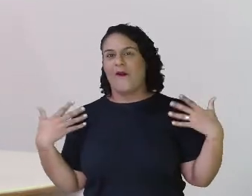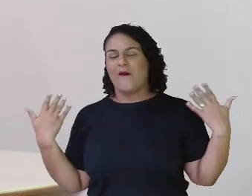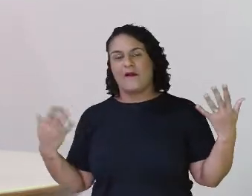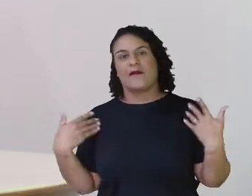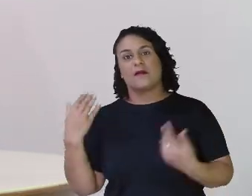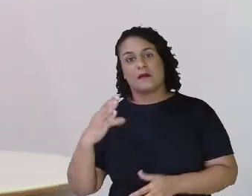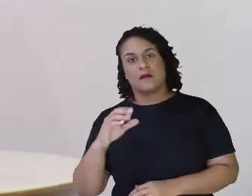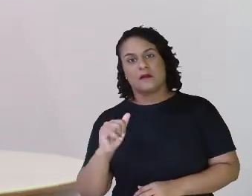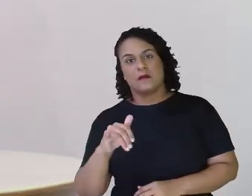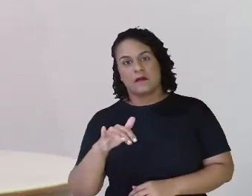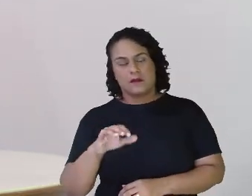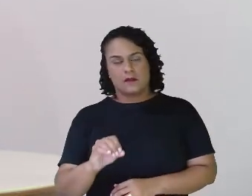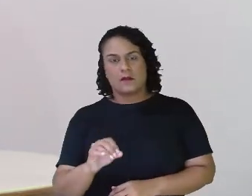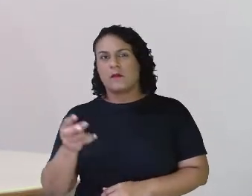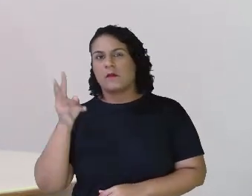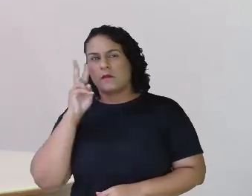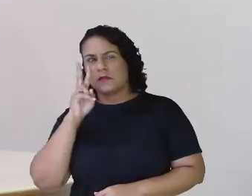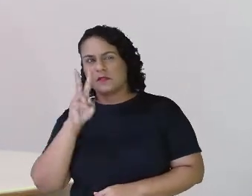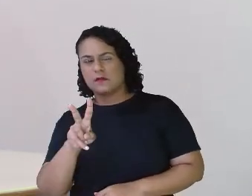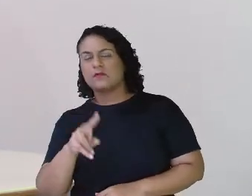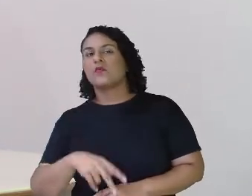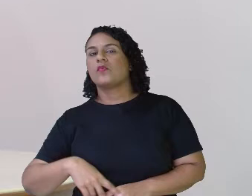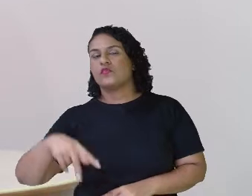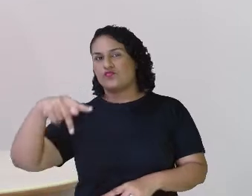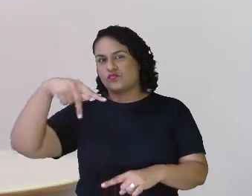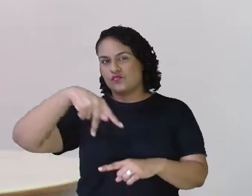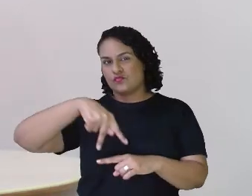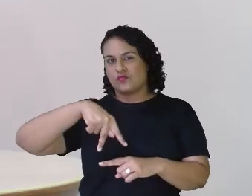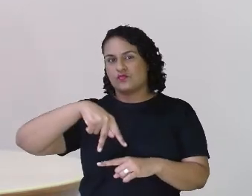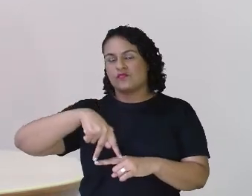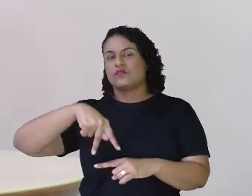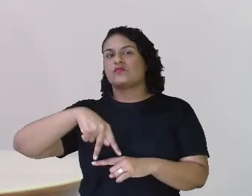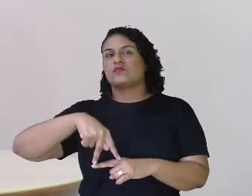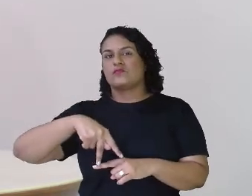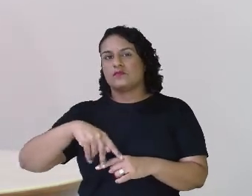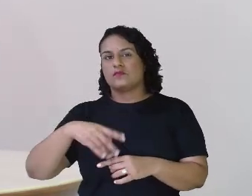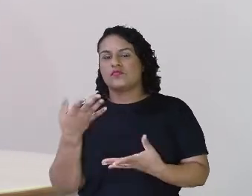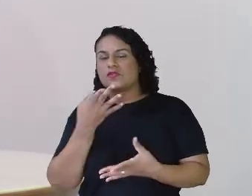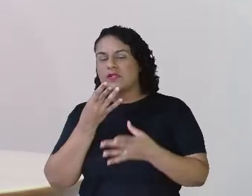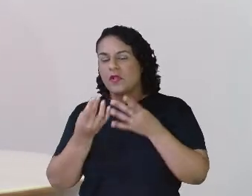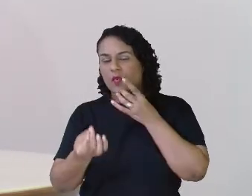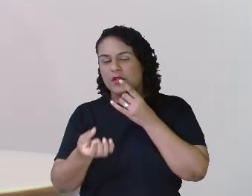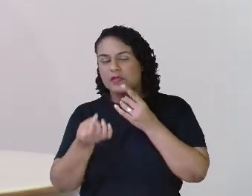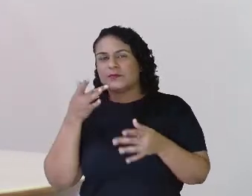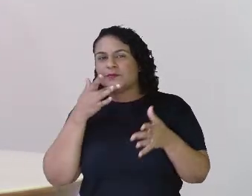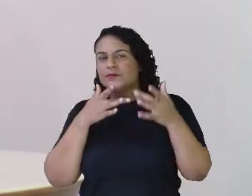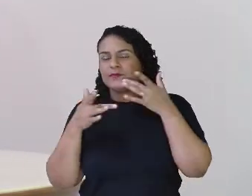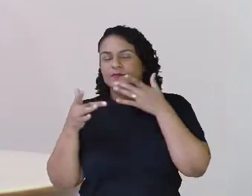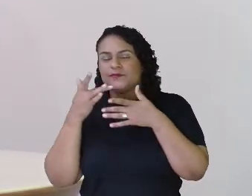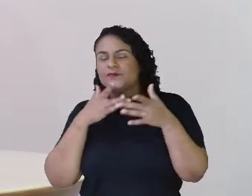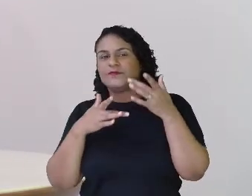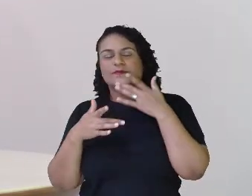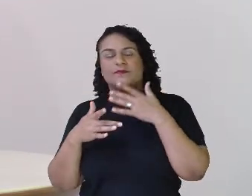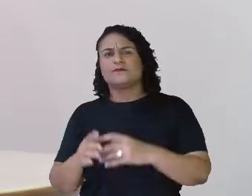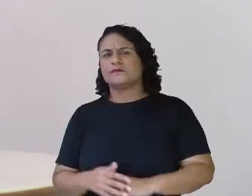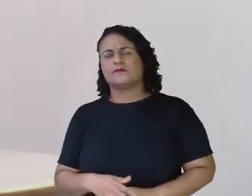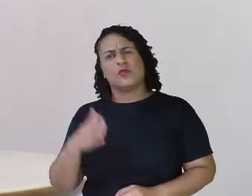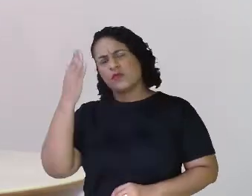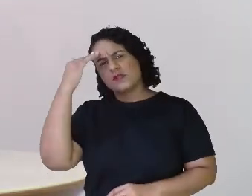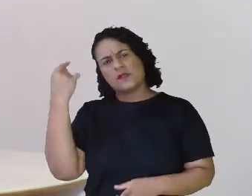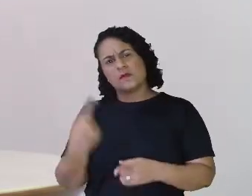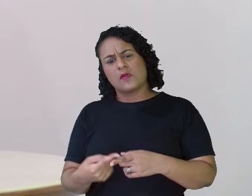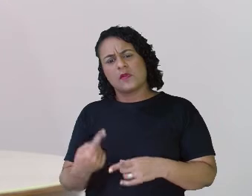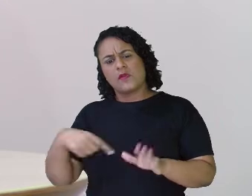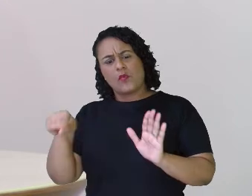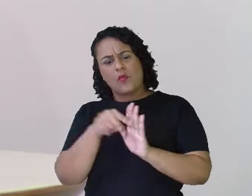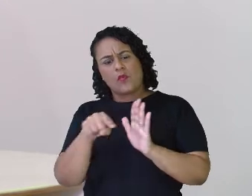Caio identificou aquele salgadinho, ele disse o nome da marca aqui, tá, Caio? A gente não vai dizer porque não pode. E eu não sei porquê, se ele fez uma